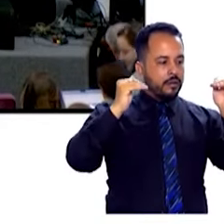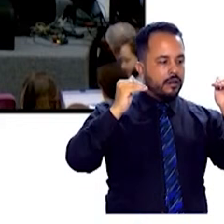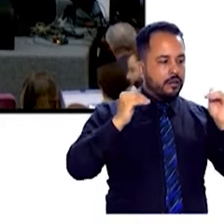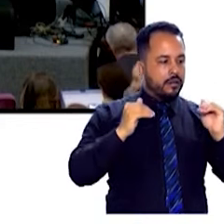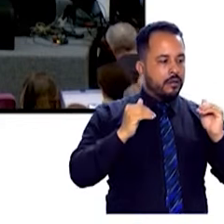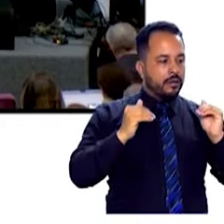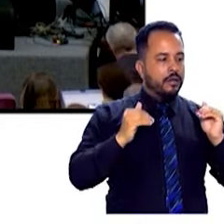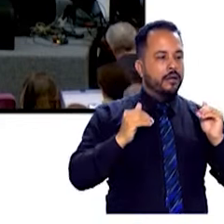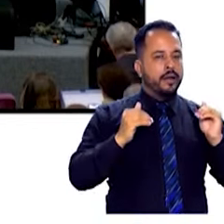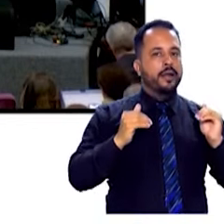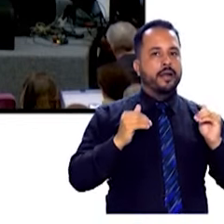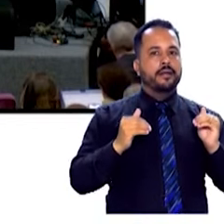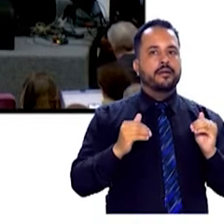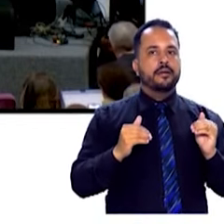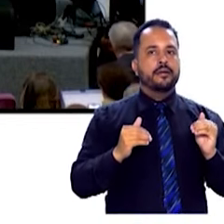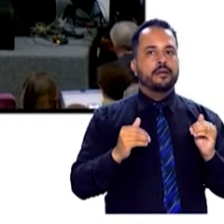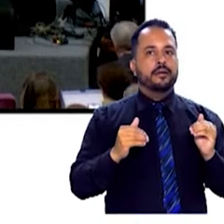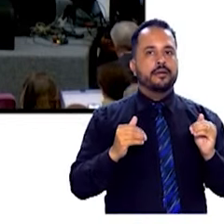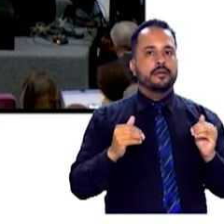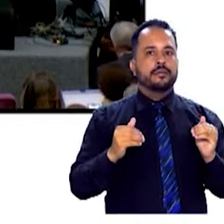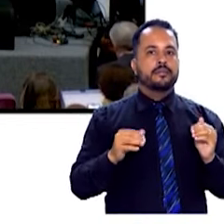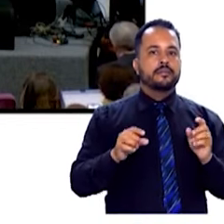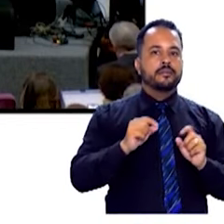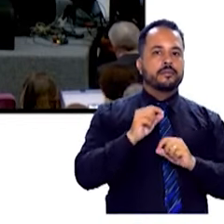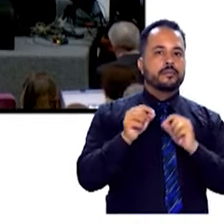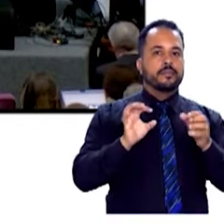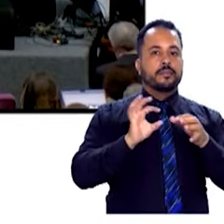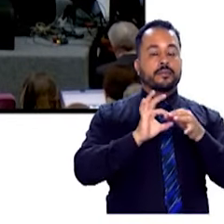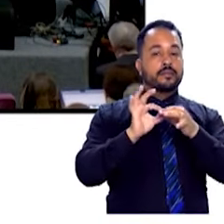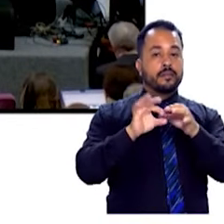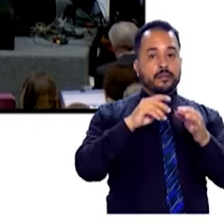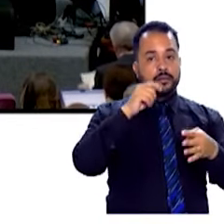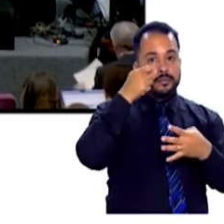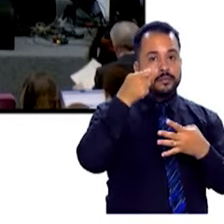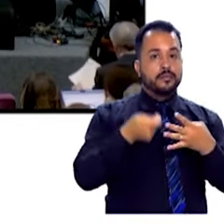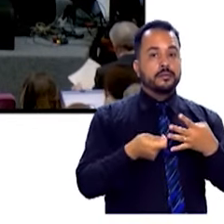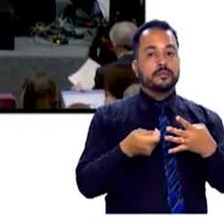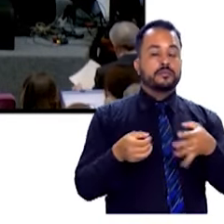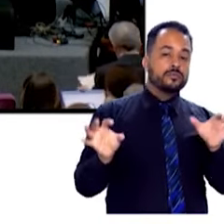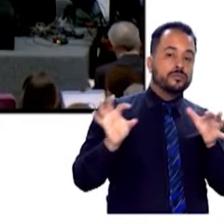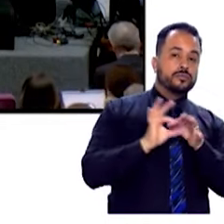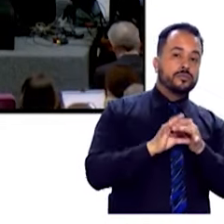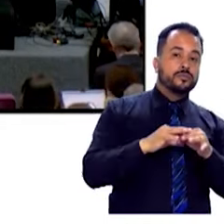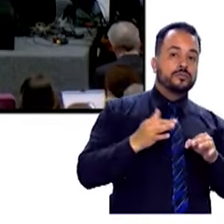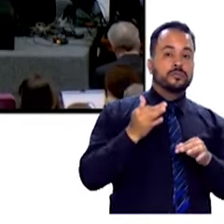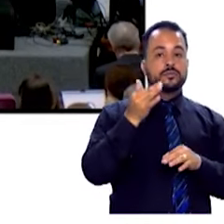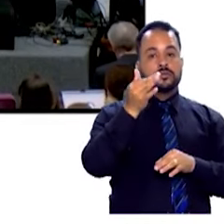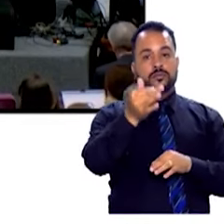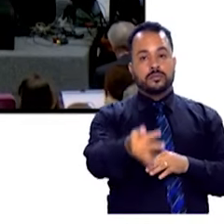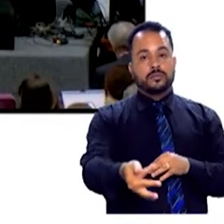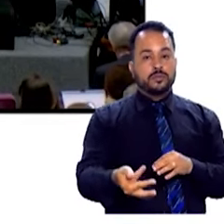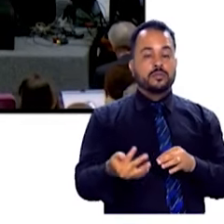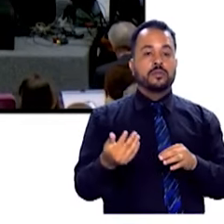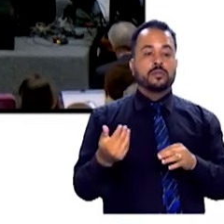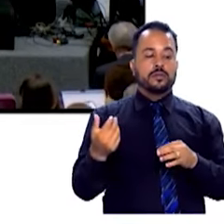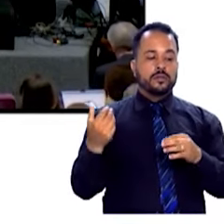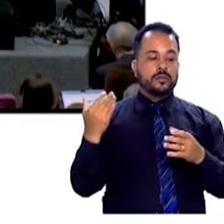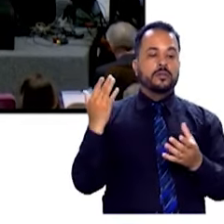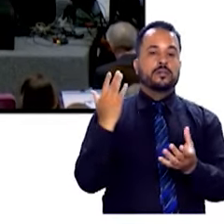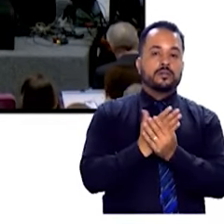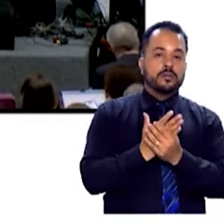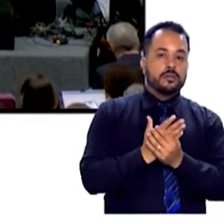Casos eles passam a ser vinculados à decisão que foi tomada em futuros Casos que se assemelhem aquele